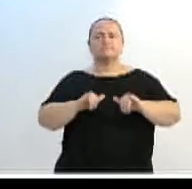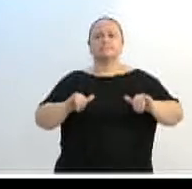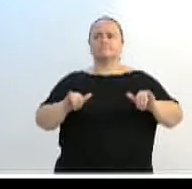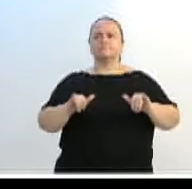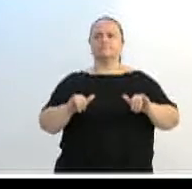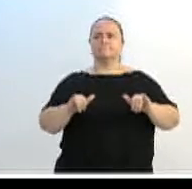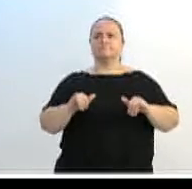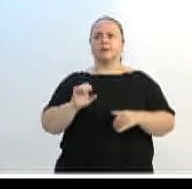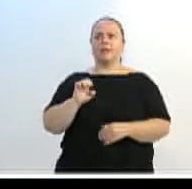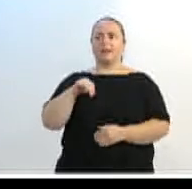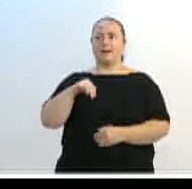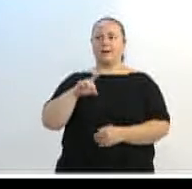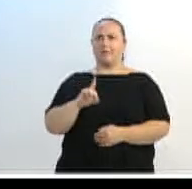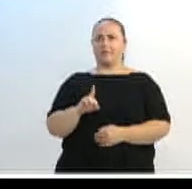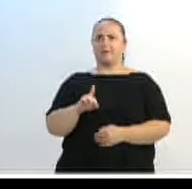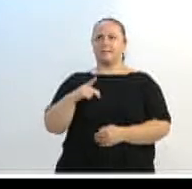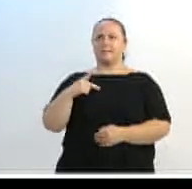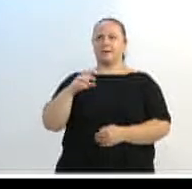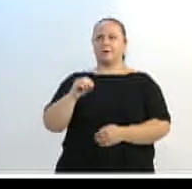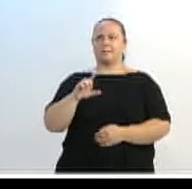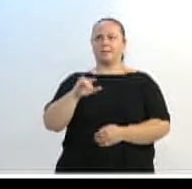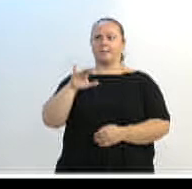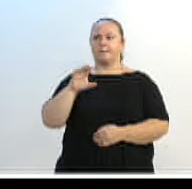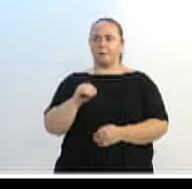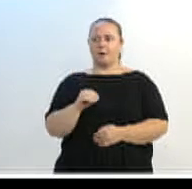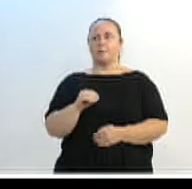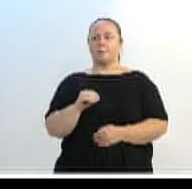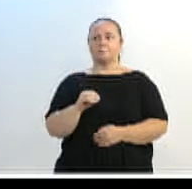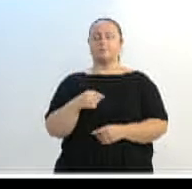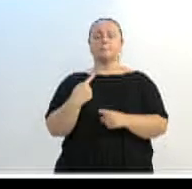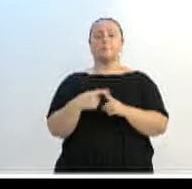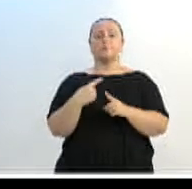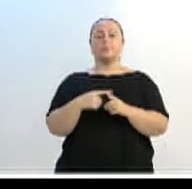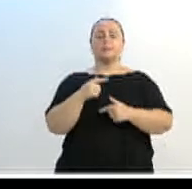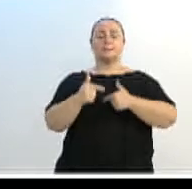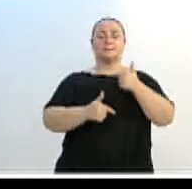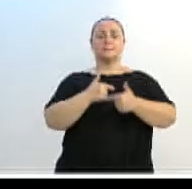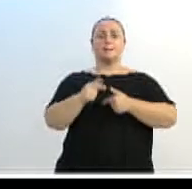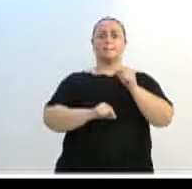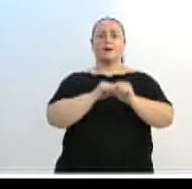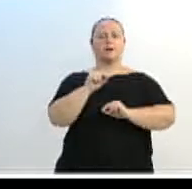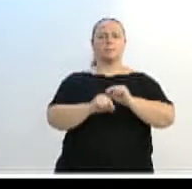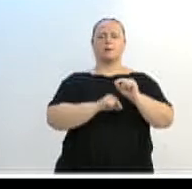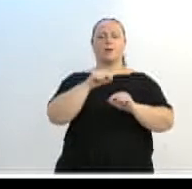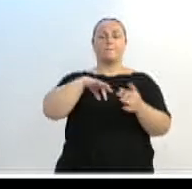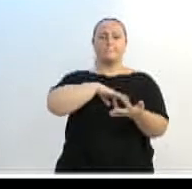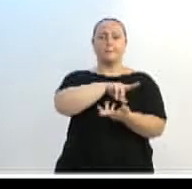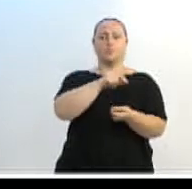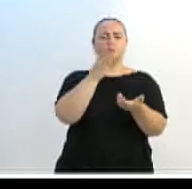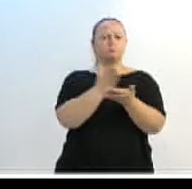Now, que é o Rotary trabalha principalmente pela erradicação da polio no mundo.